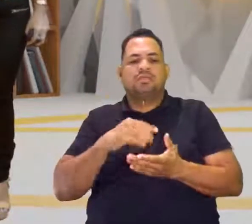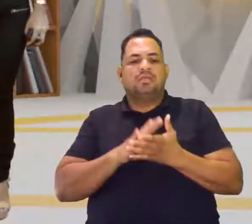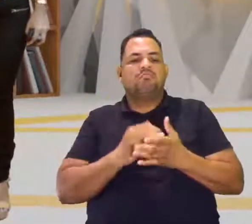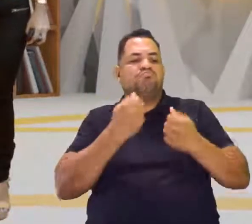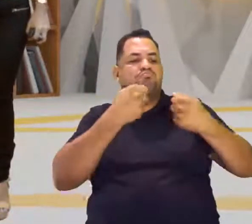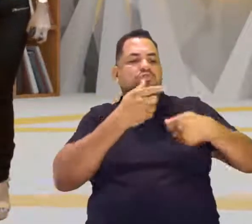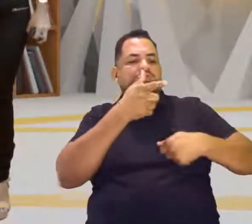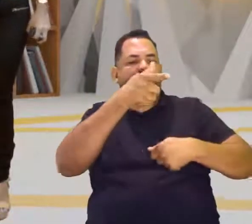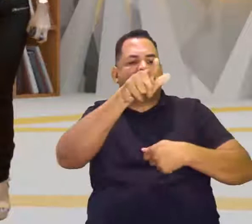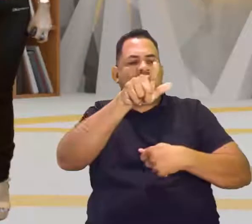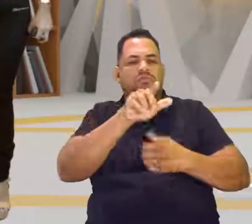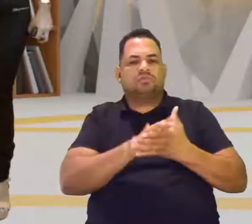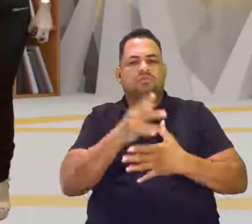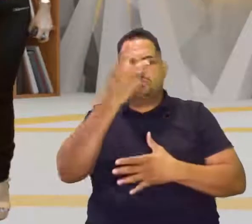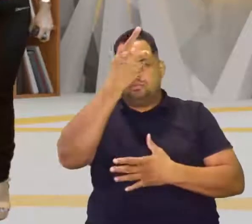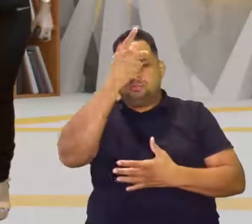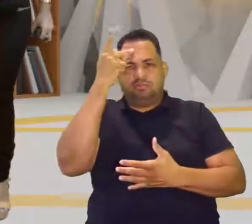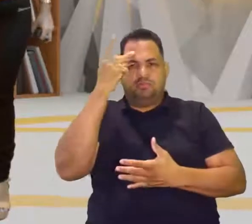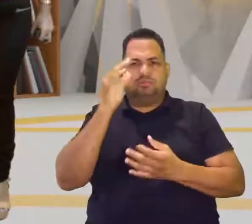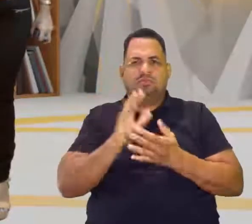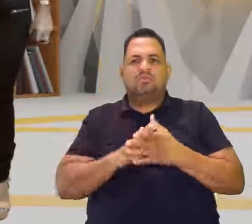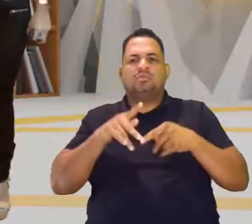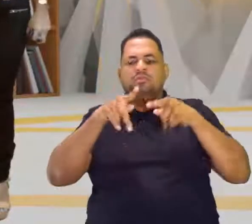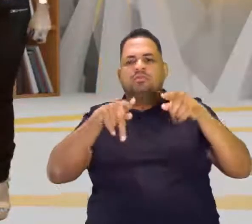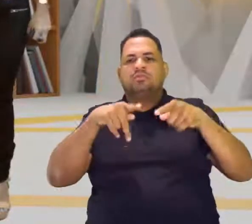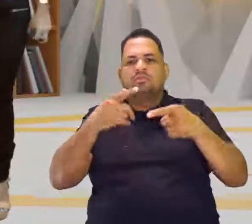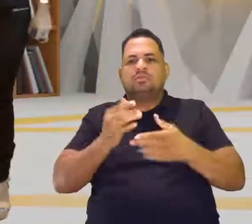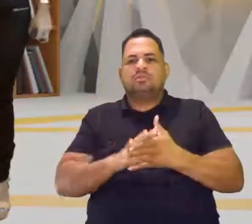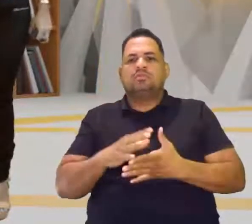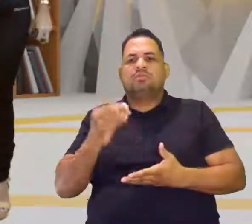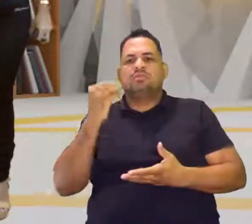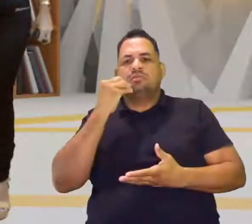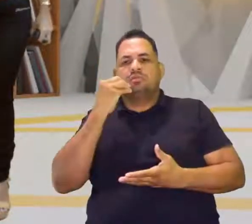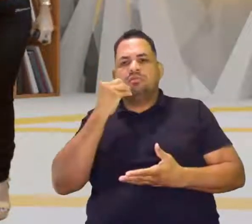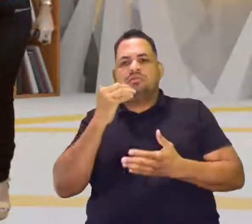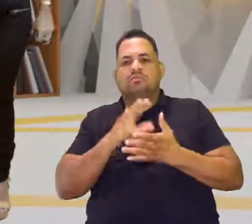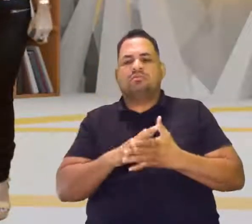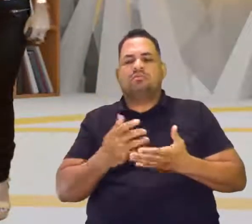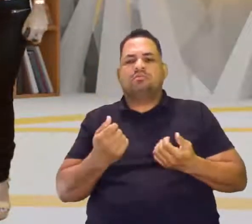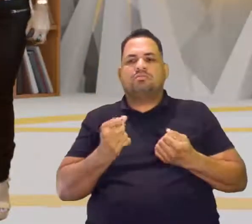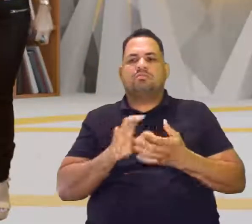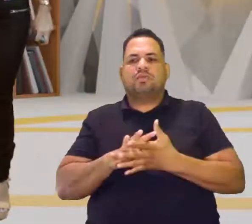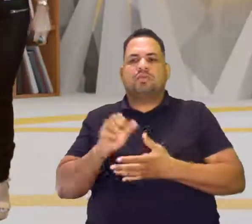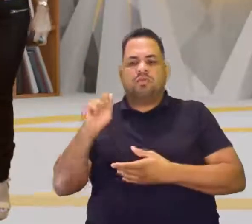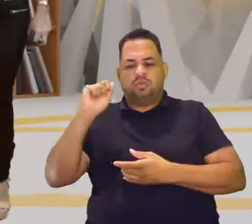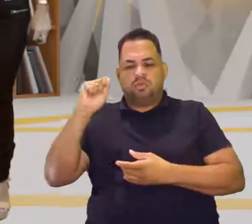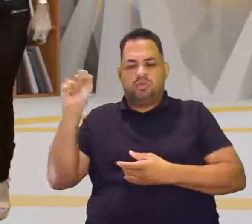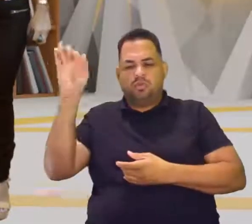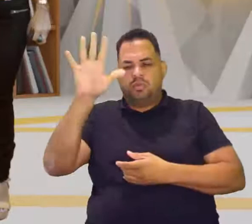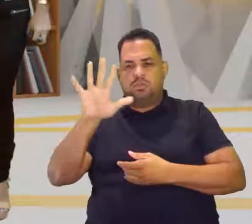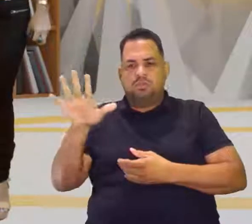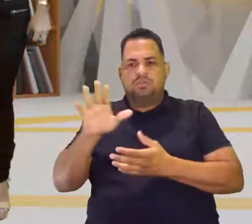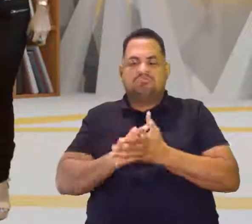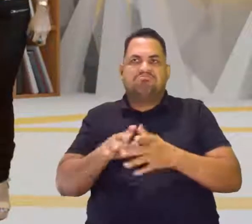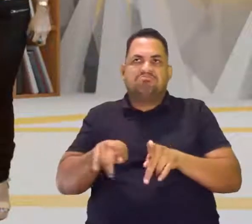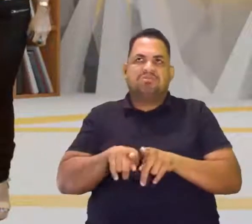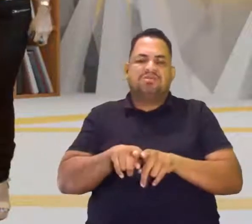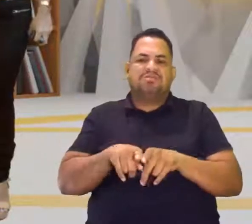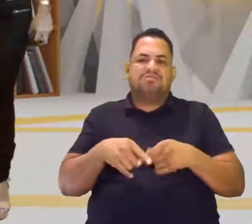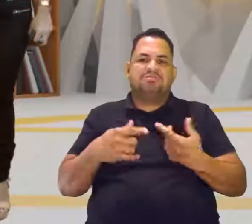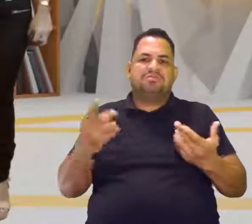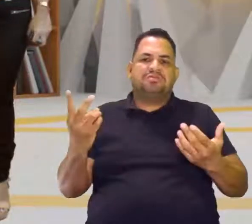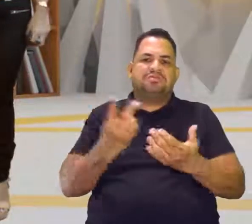dominar a outra pessoa para tentar dominar um povo para tentar dominar ali um continente como ocorreu na África